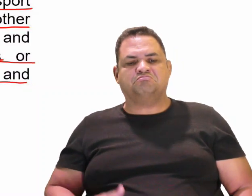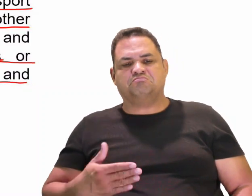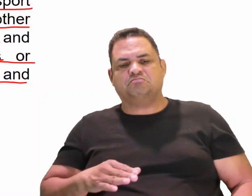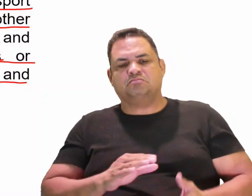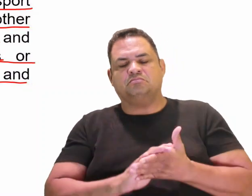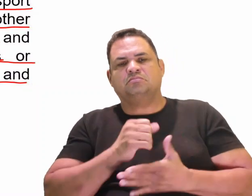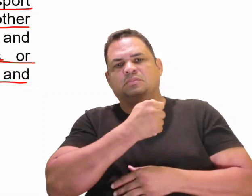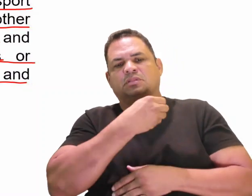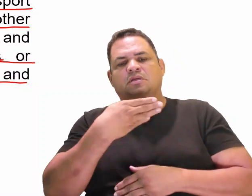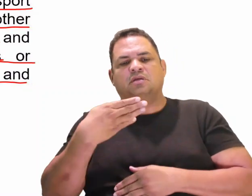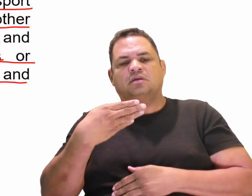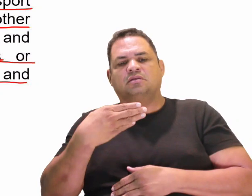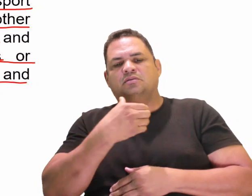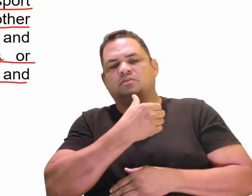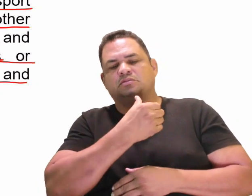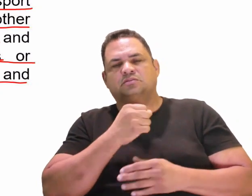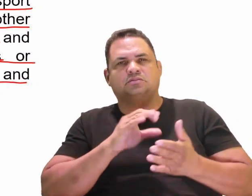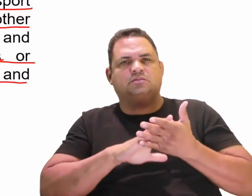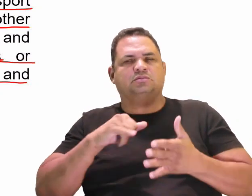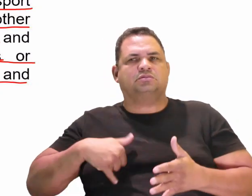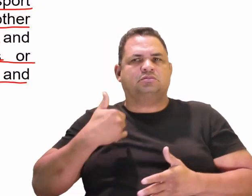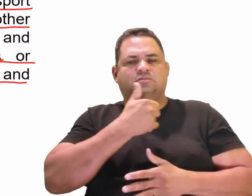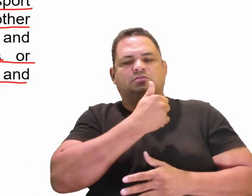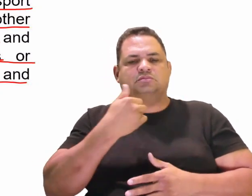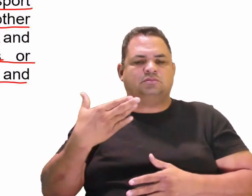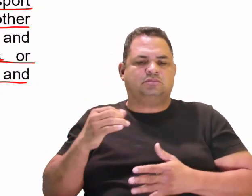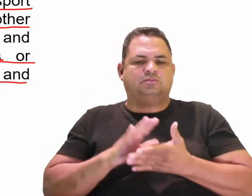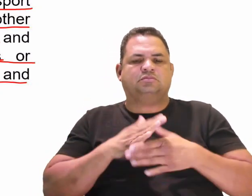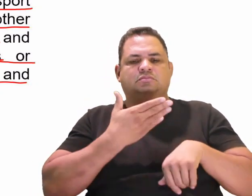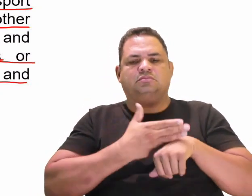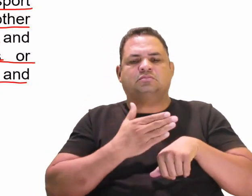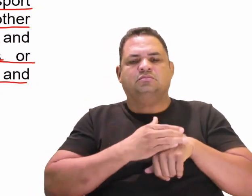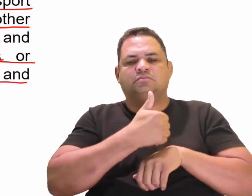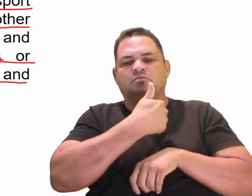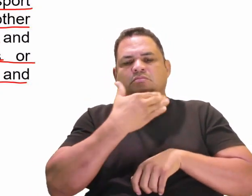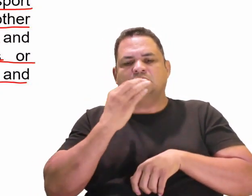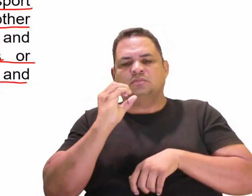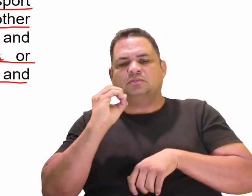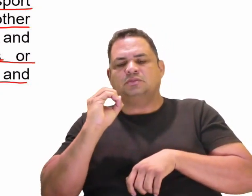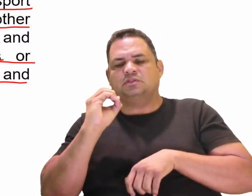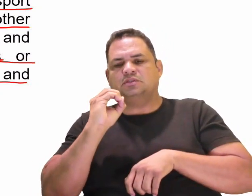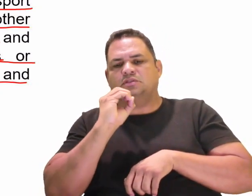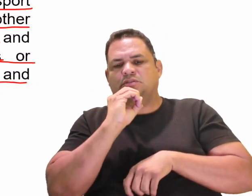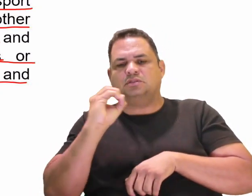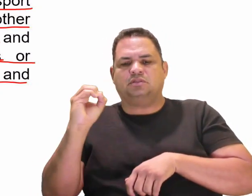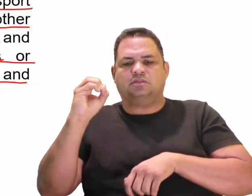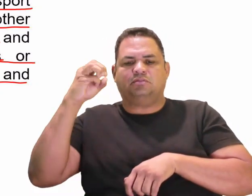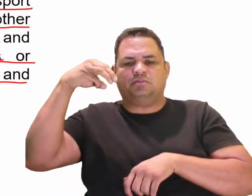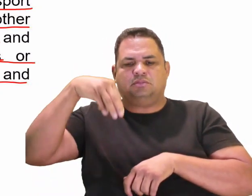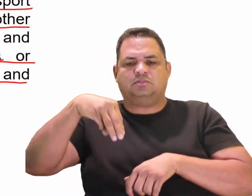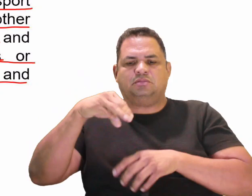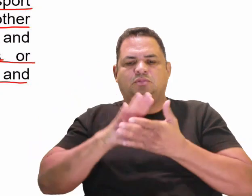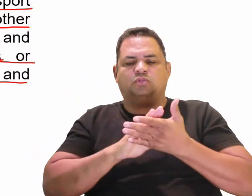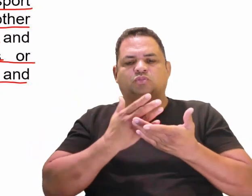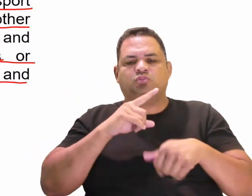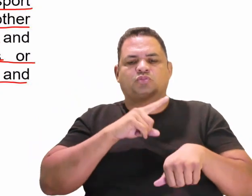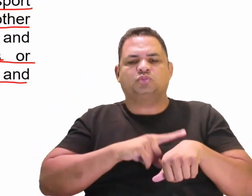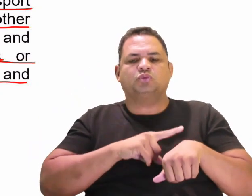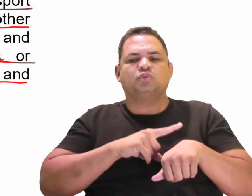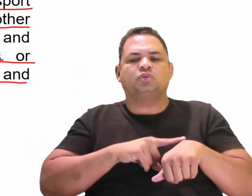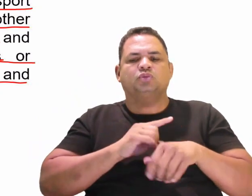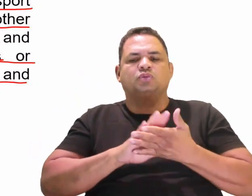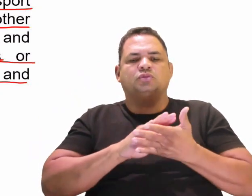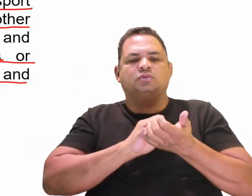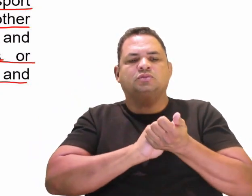de 14 a 16 anos praticam cerca de 100 minutos de esportes por semana